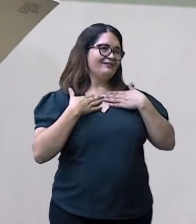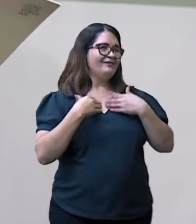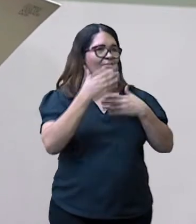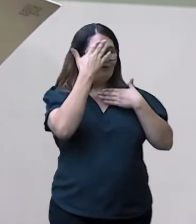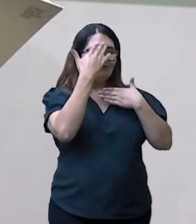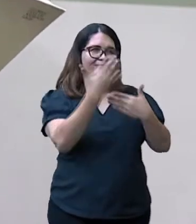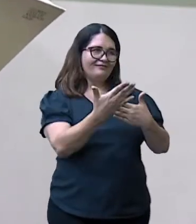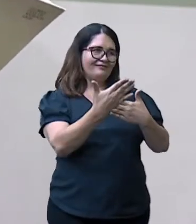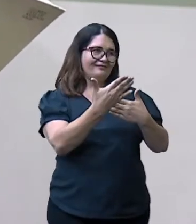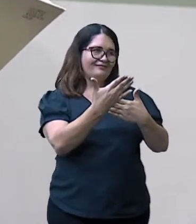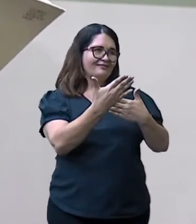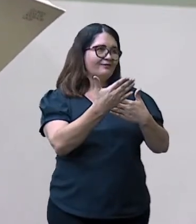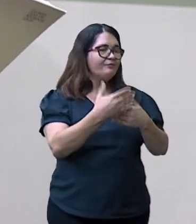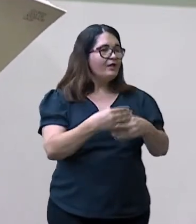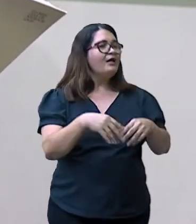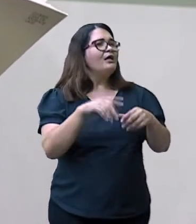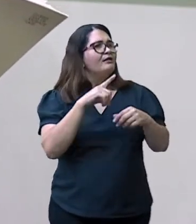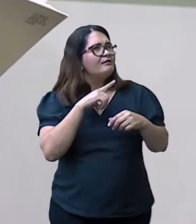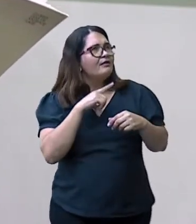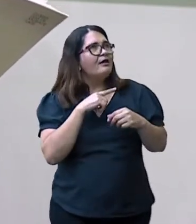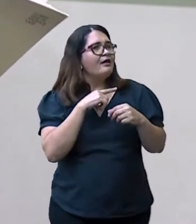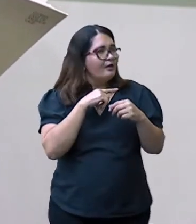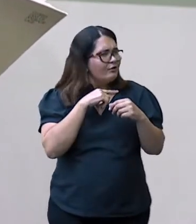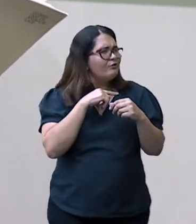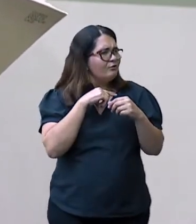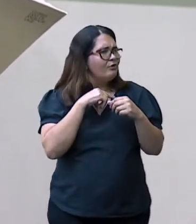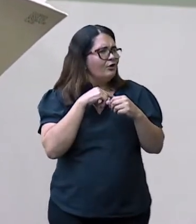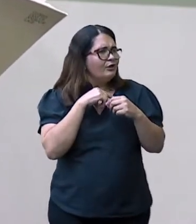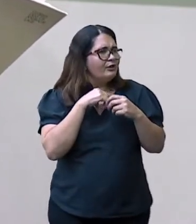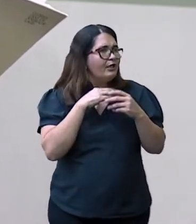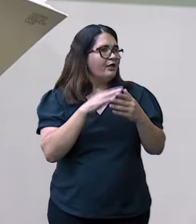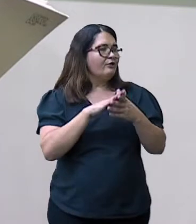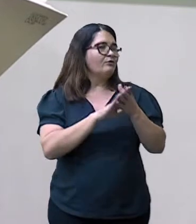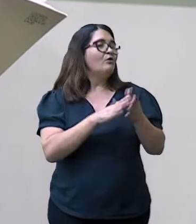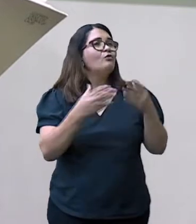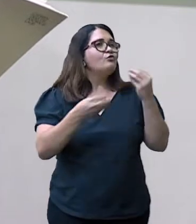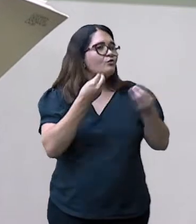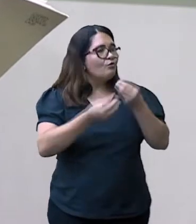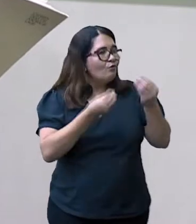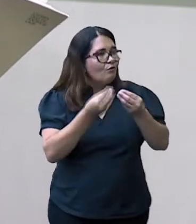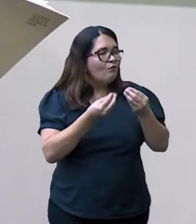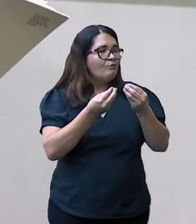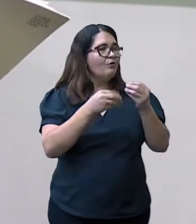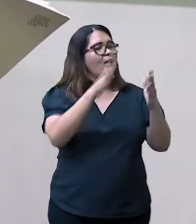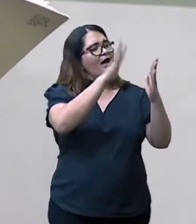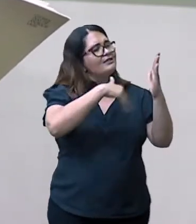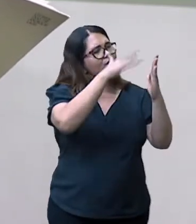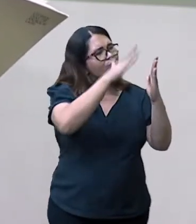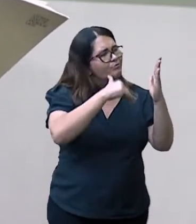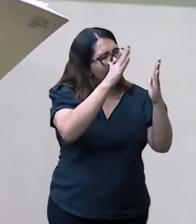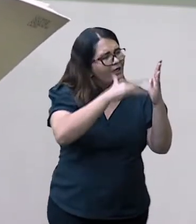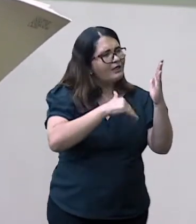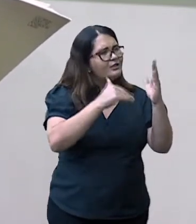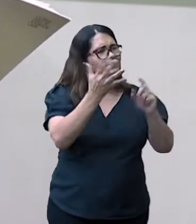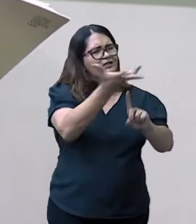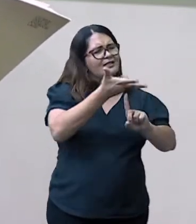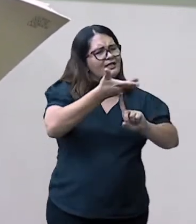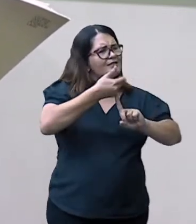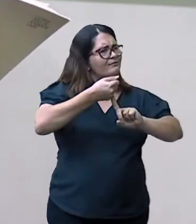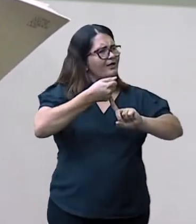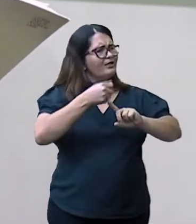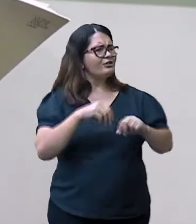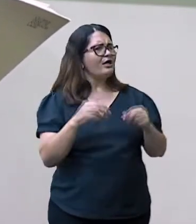agradecidos. Tenho pena de não ser crítico de artes plásticas, artes visuais, como agora se diz, para